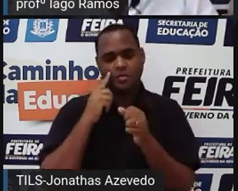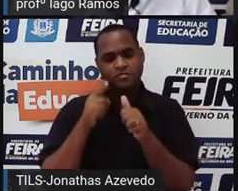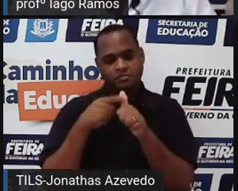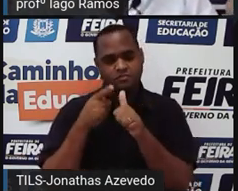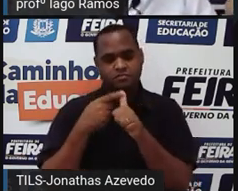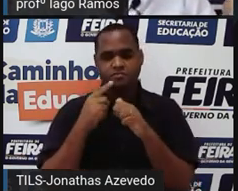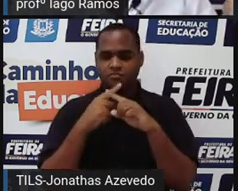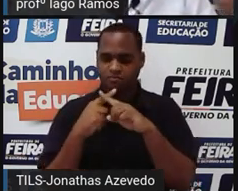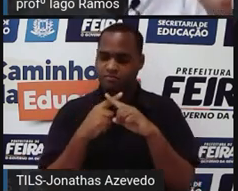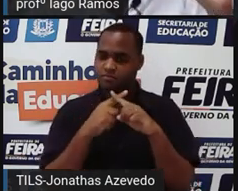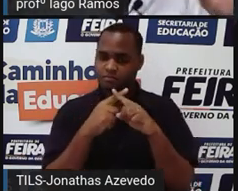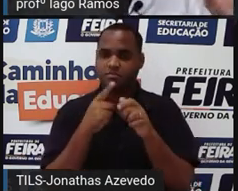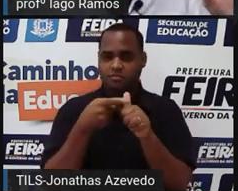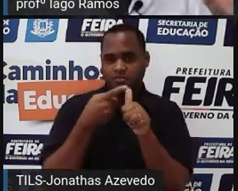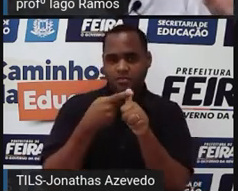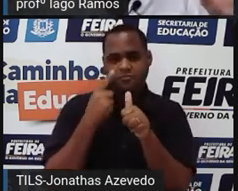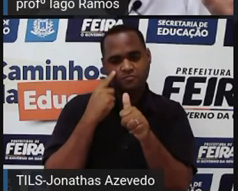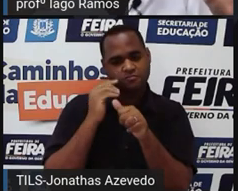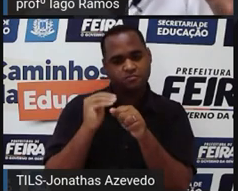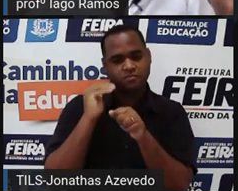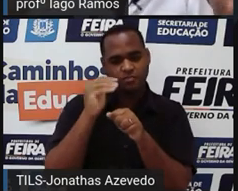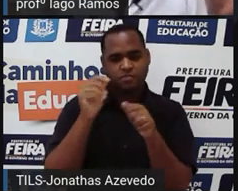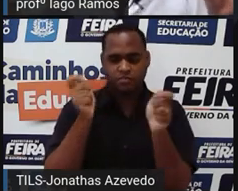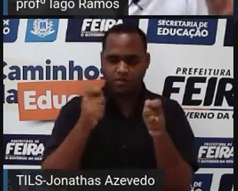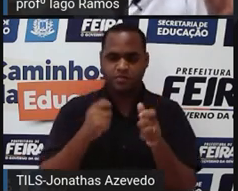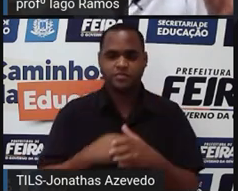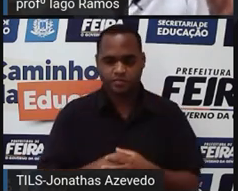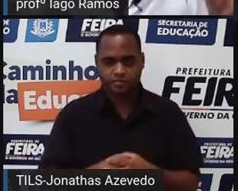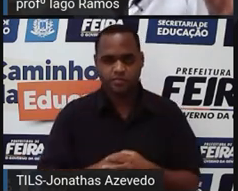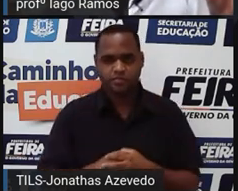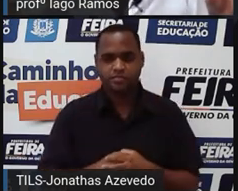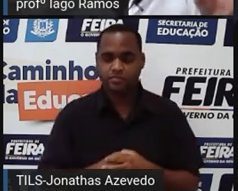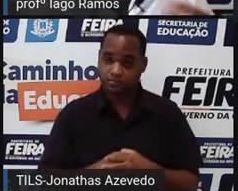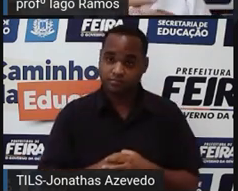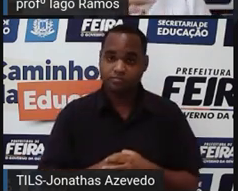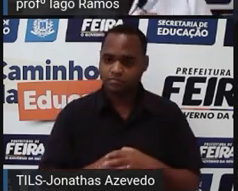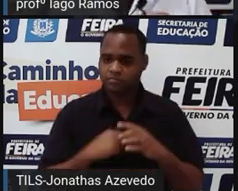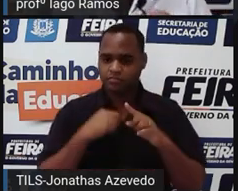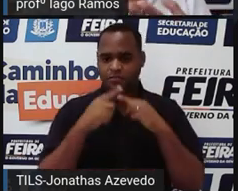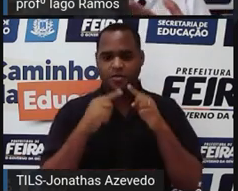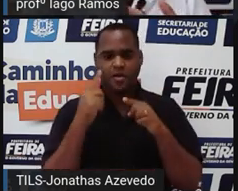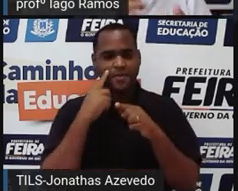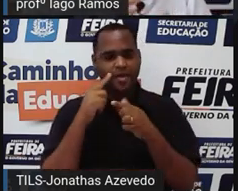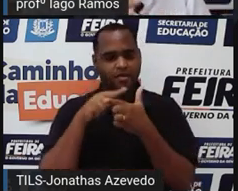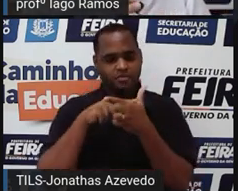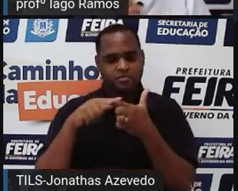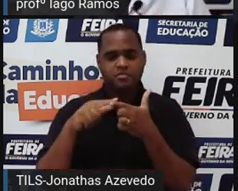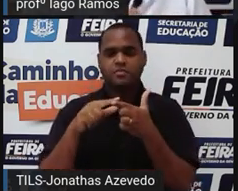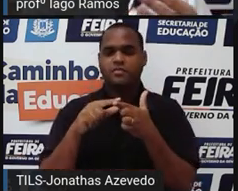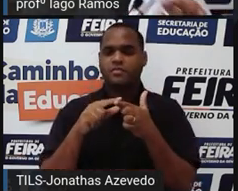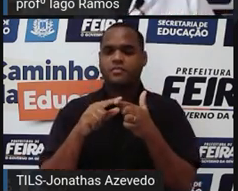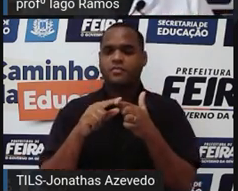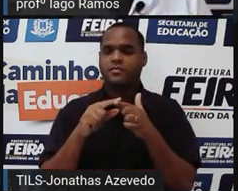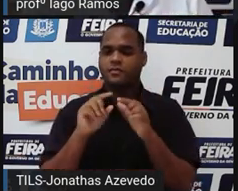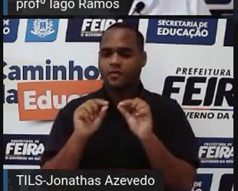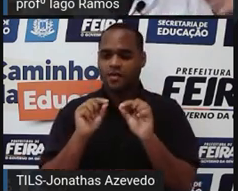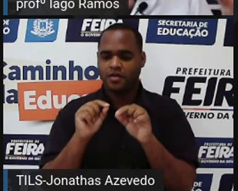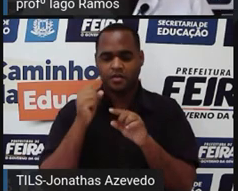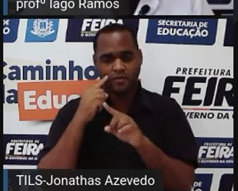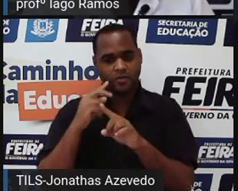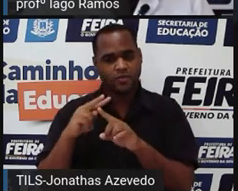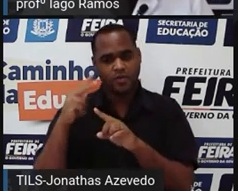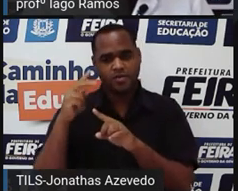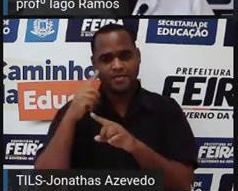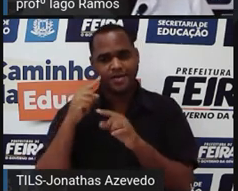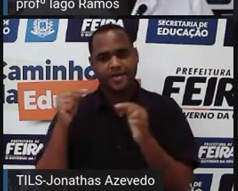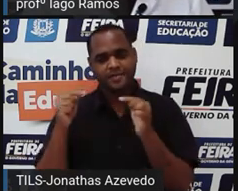primeiro, certo? E depois vai ficar uma divisão de duas potências que